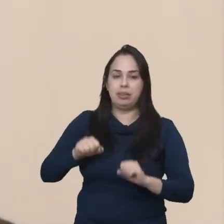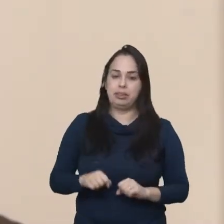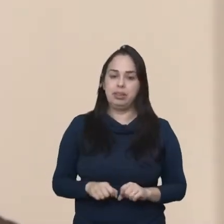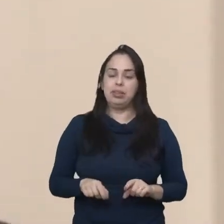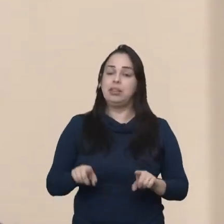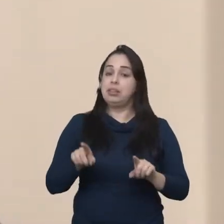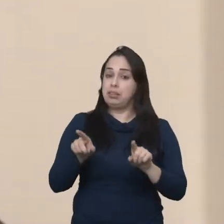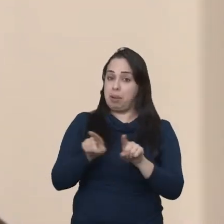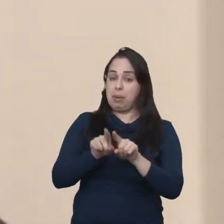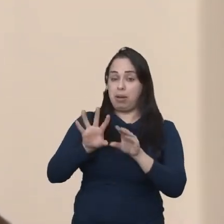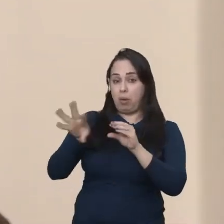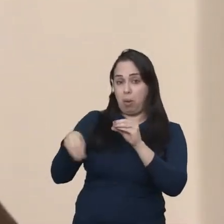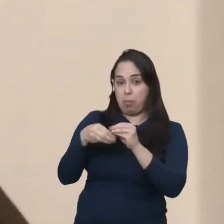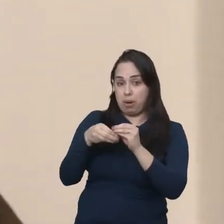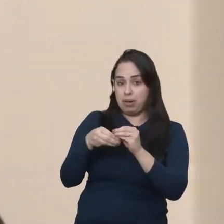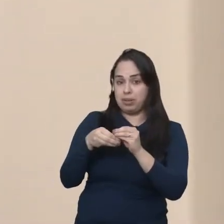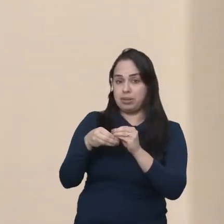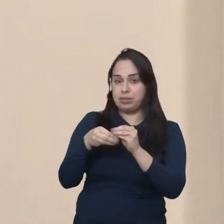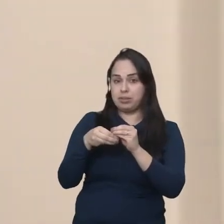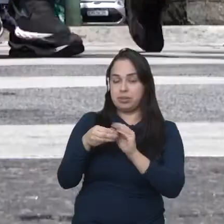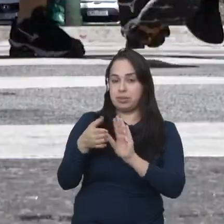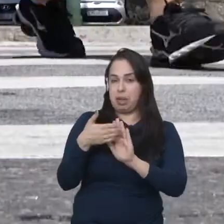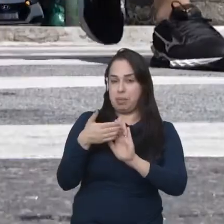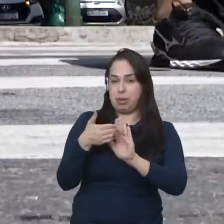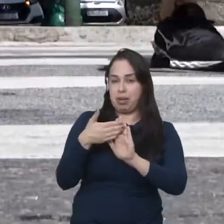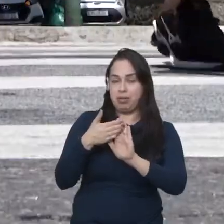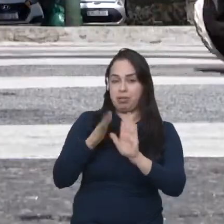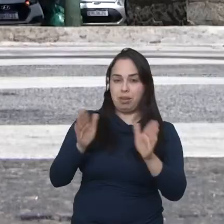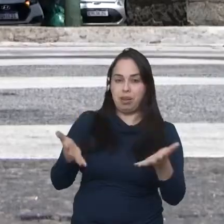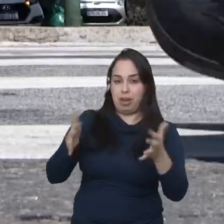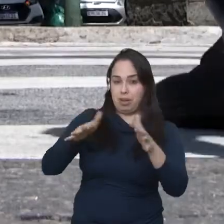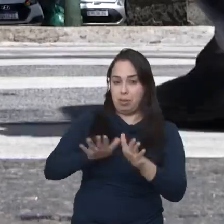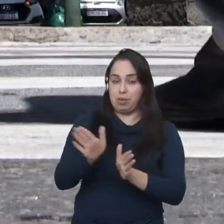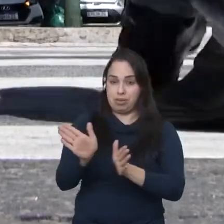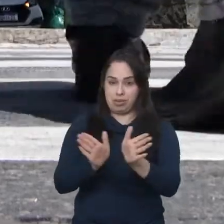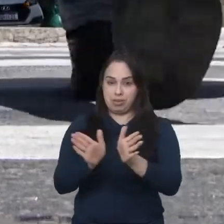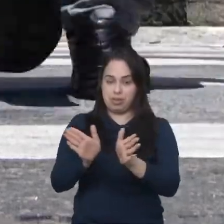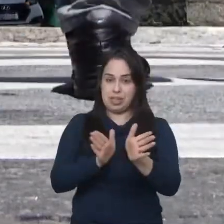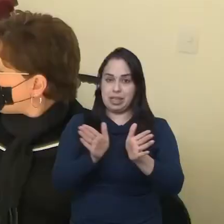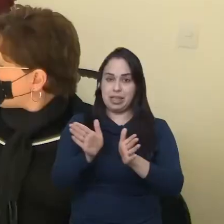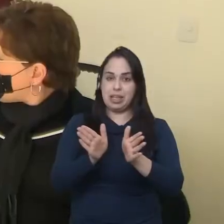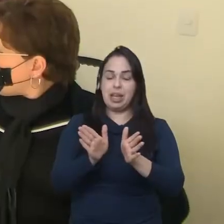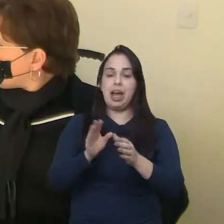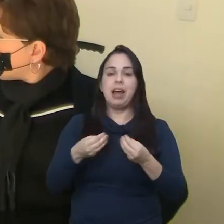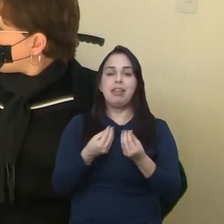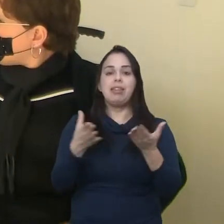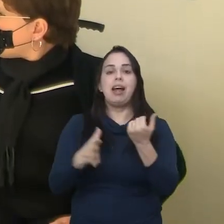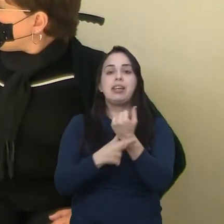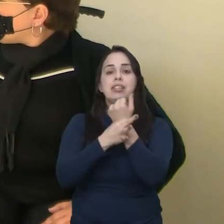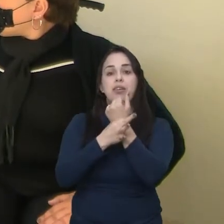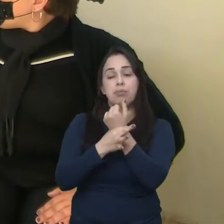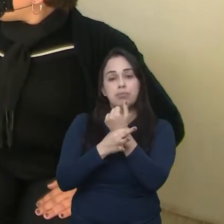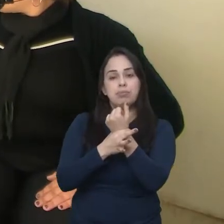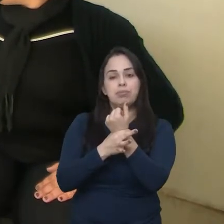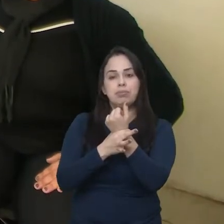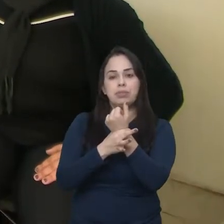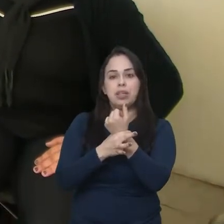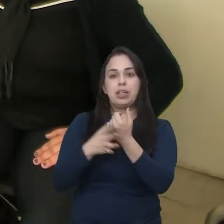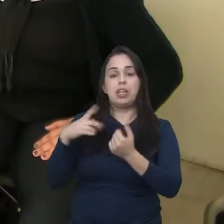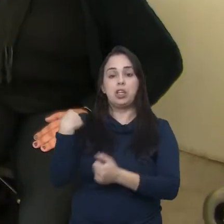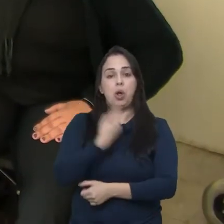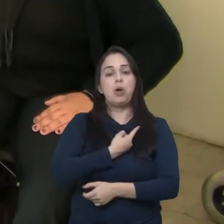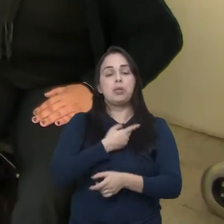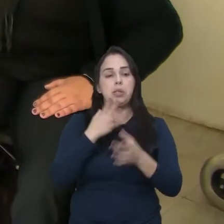O parlamentar também complementa que este serviço, pautado na inclusão e acessibilidade, é uma forma de assegurar que o poder